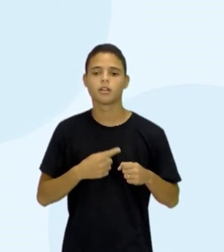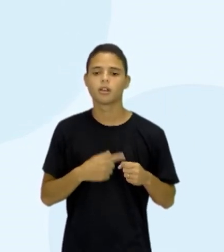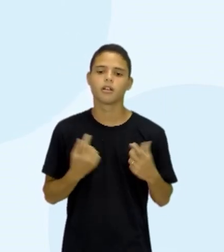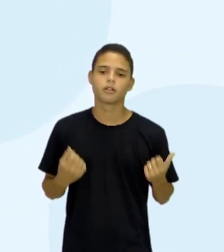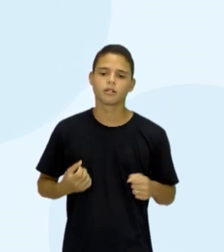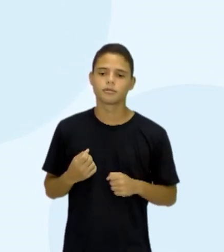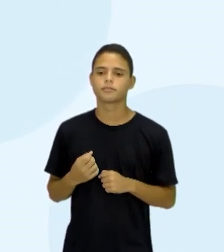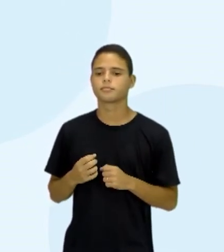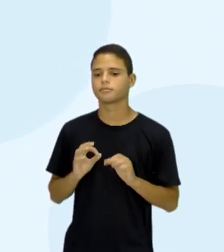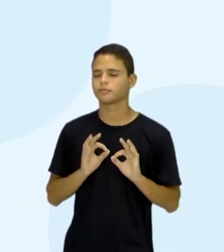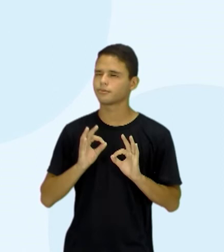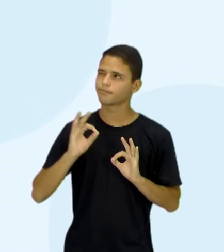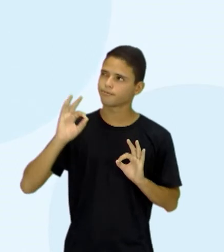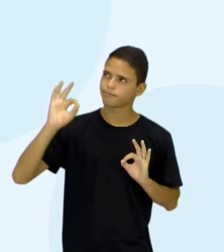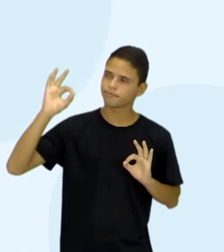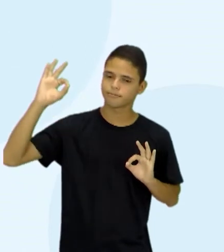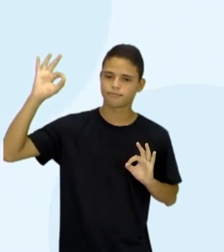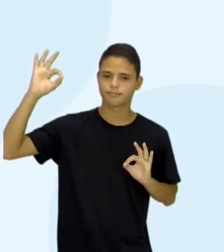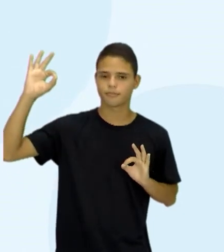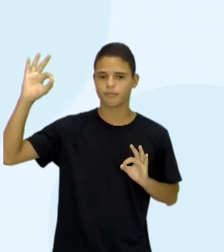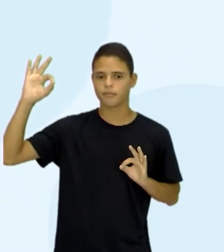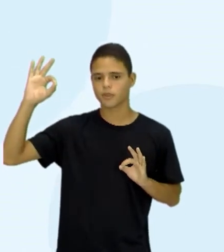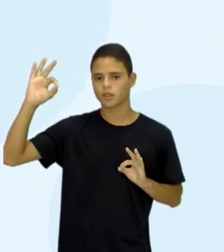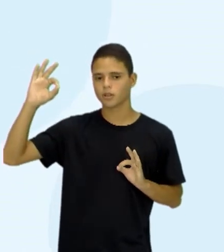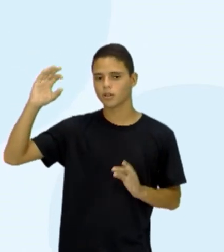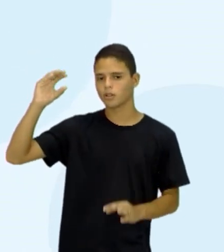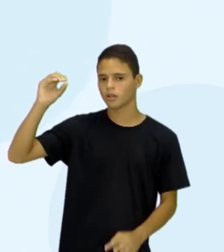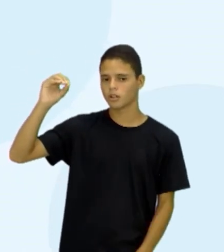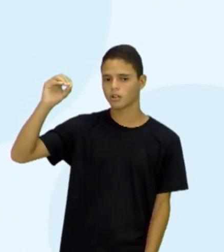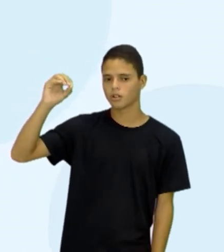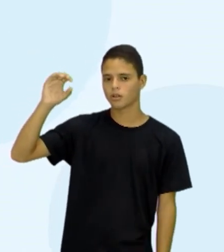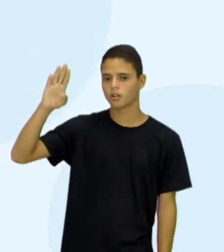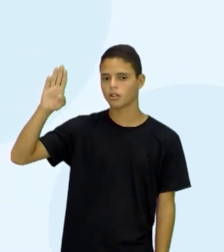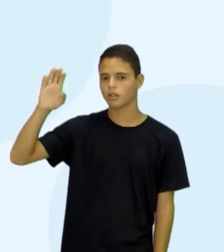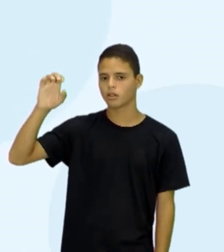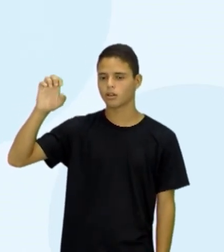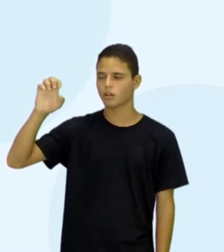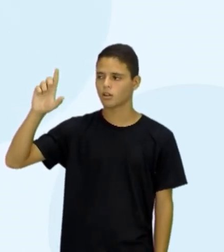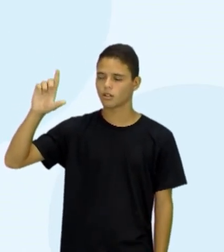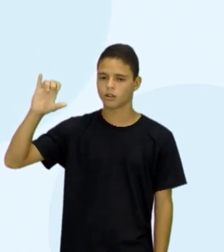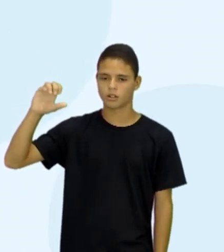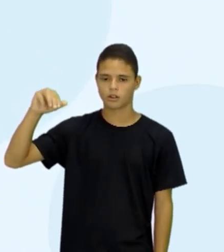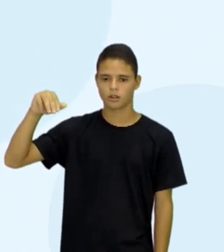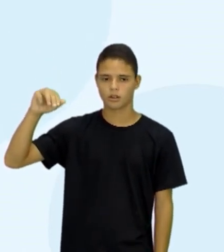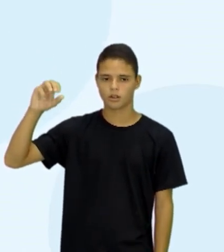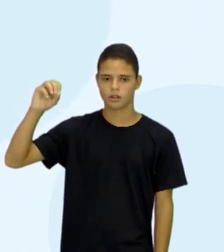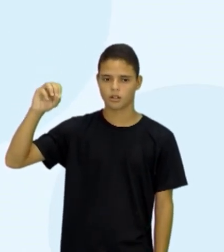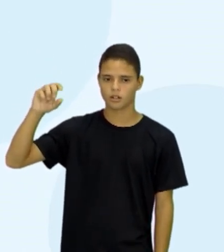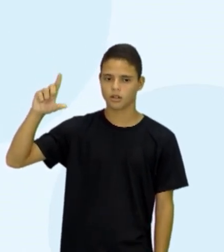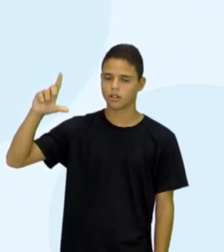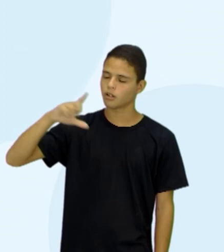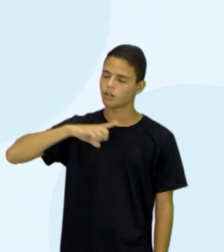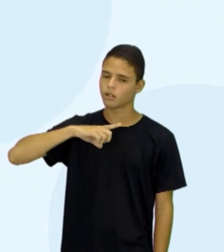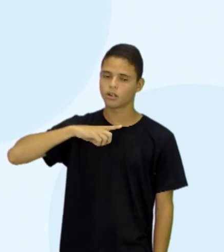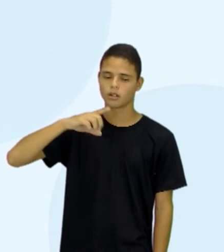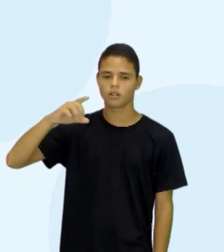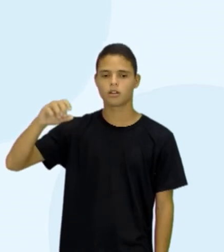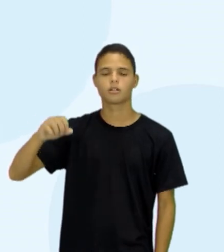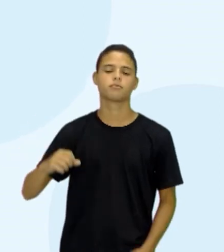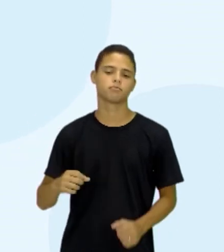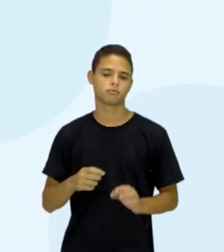lá num obelisco. O obelisco é uma estátua, um prédio, uma coisinha lá que tem um referencial, que não